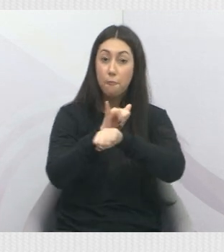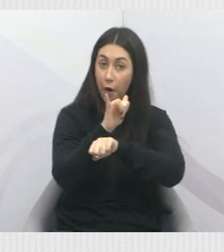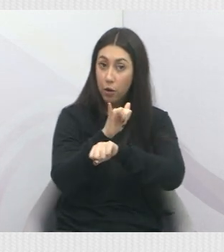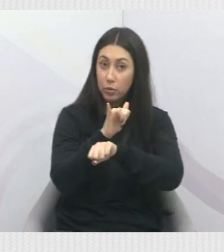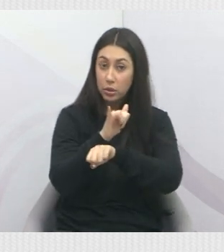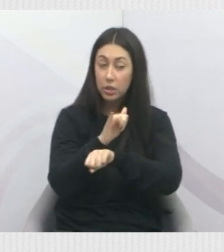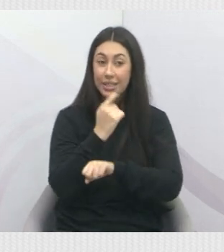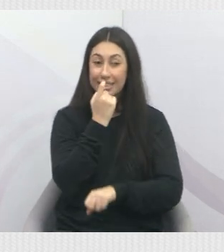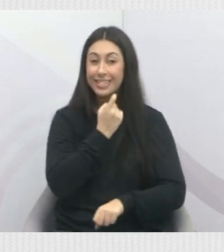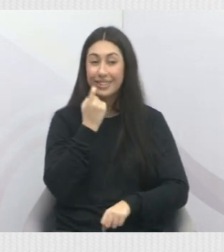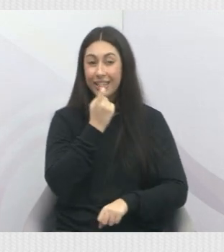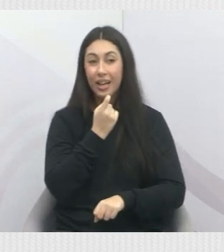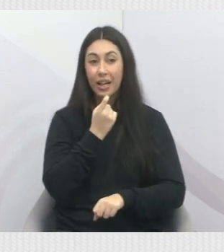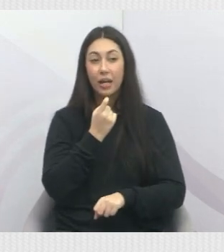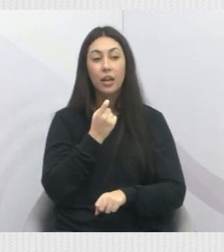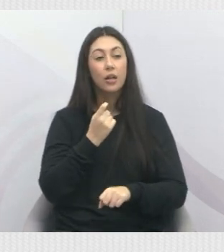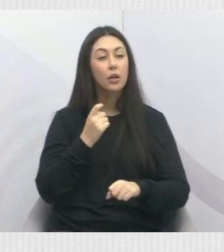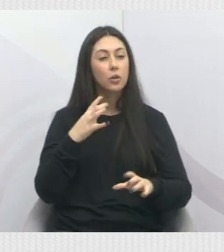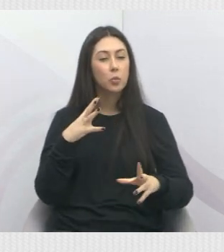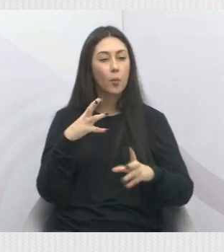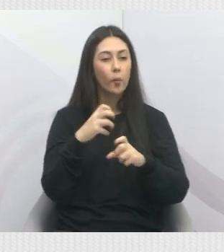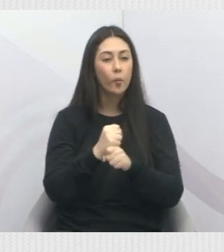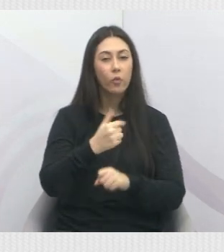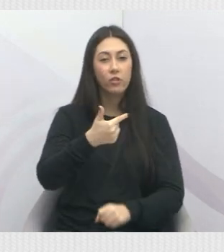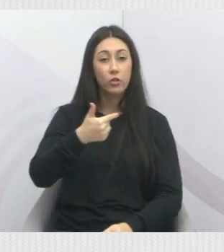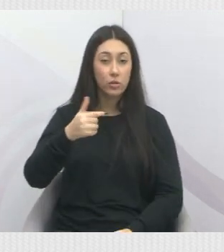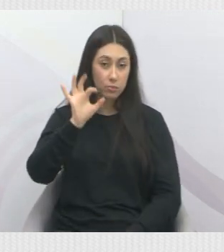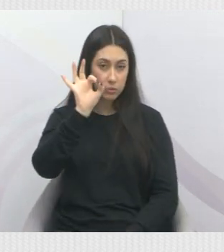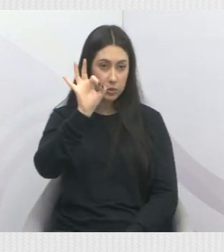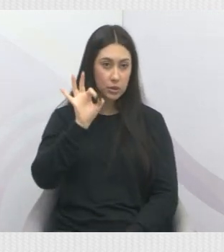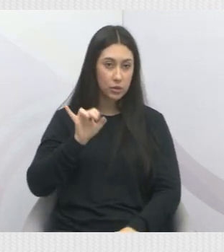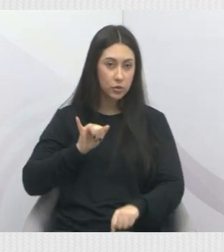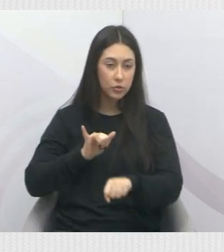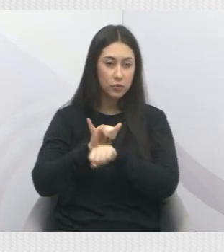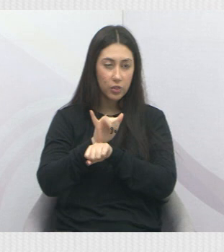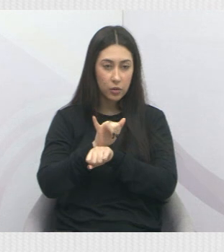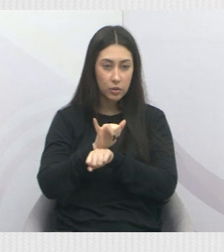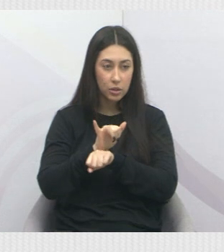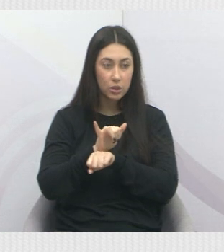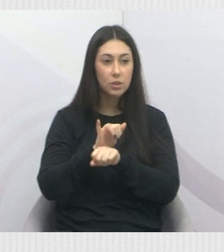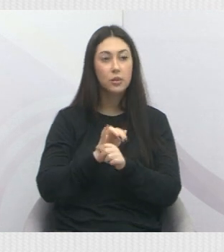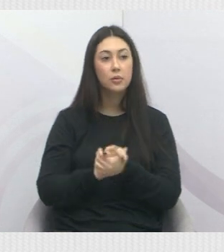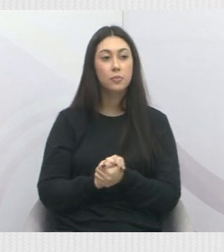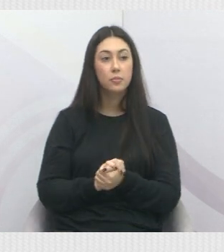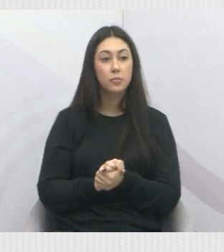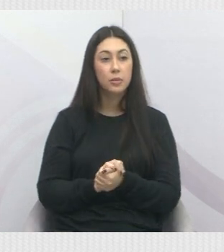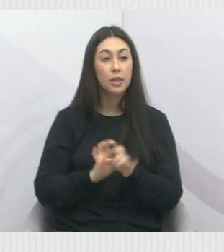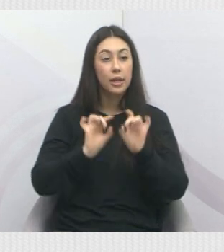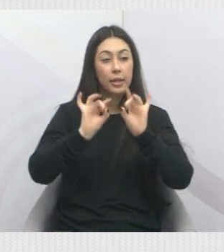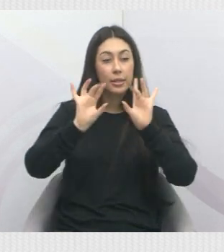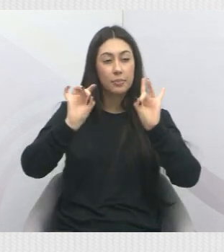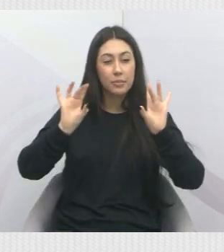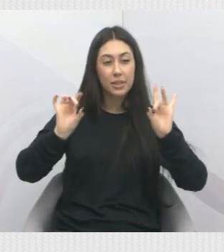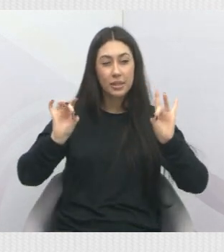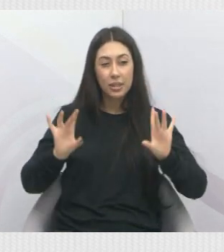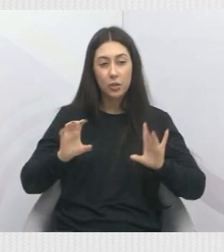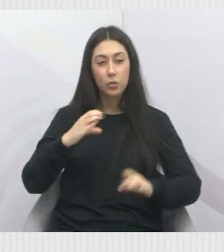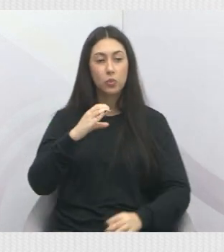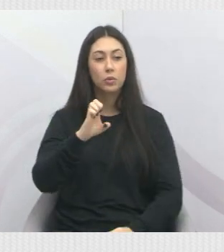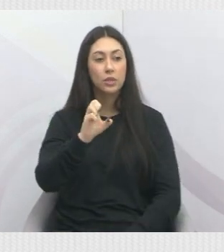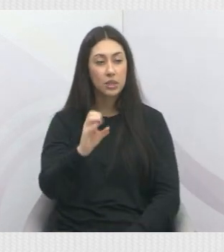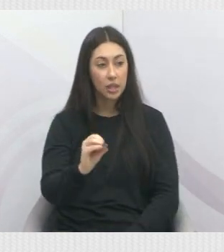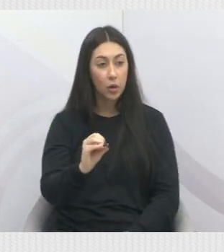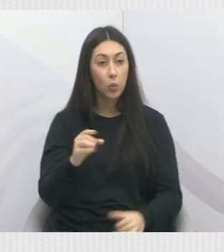odontologia. Fechamos o quadrimestre de 2022 com 22%. E, em especial, na odontologia do céu, a gente teve